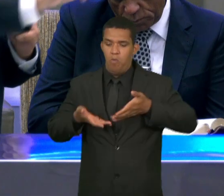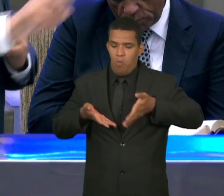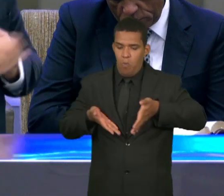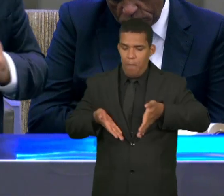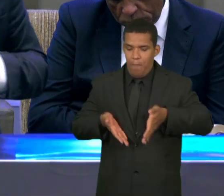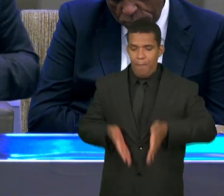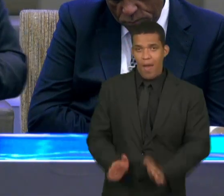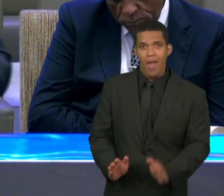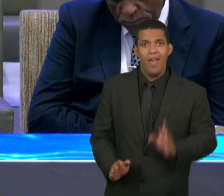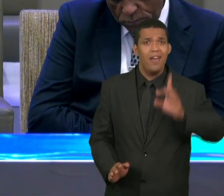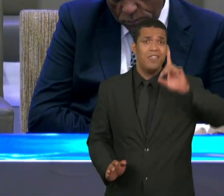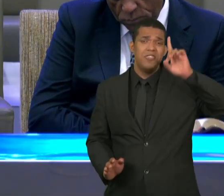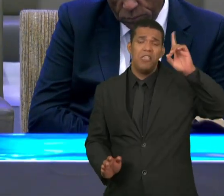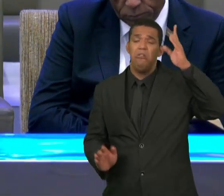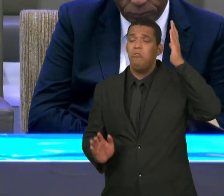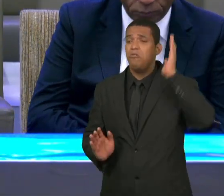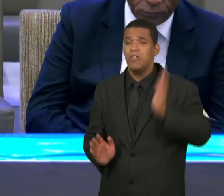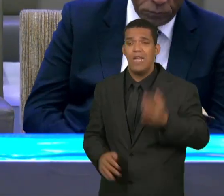existência.